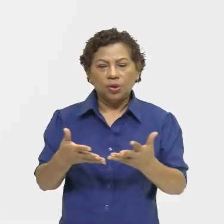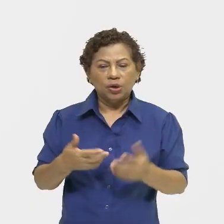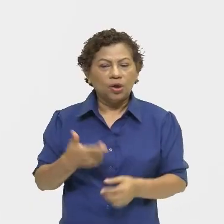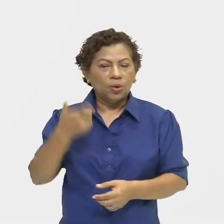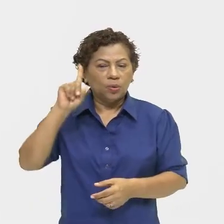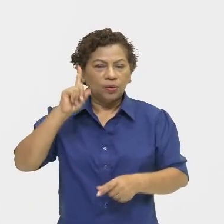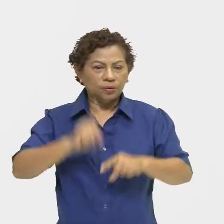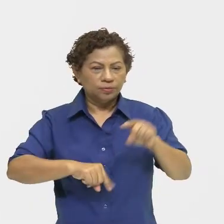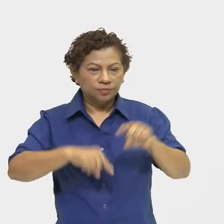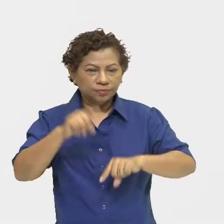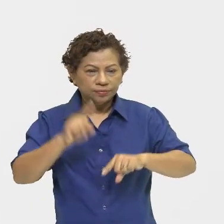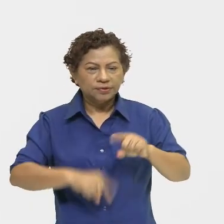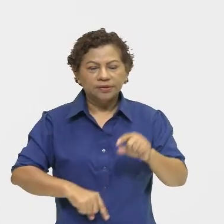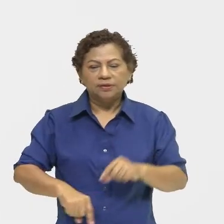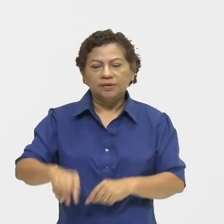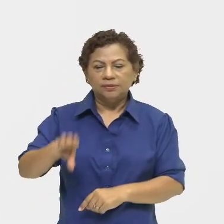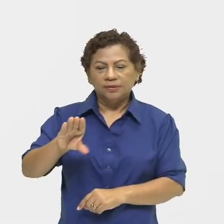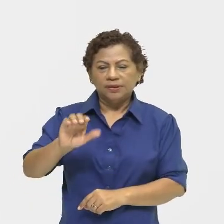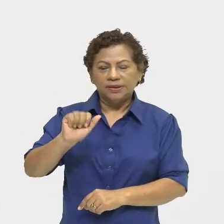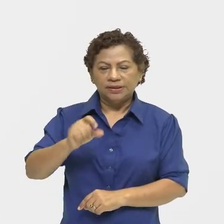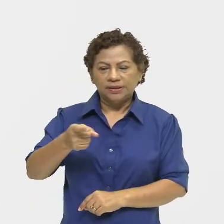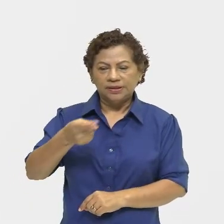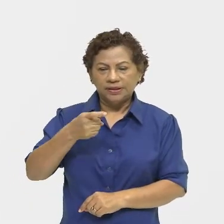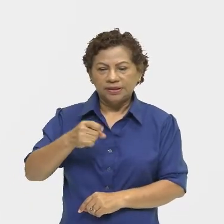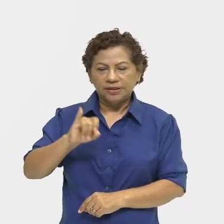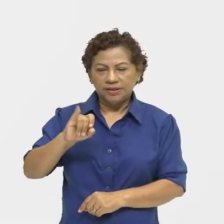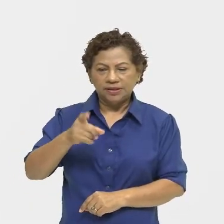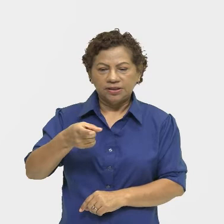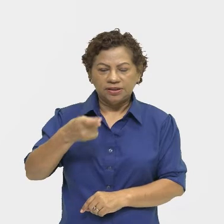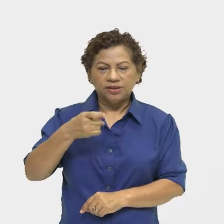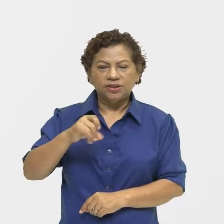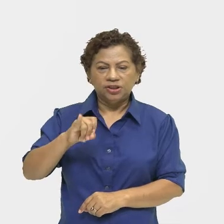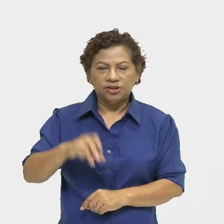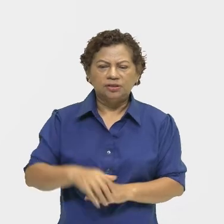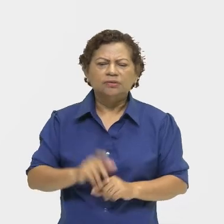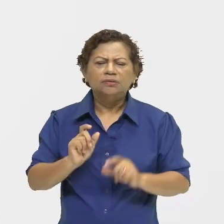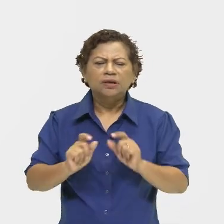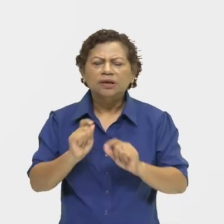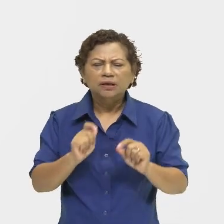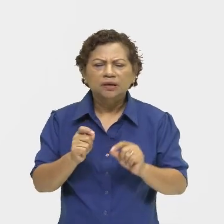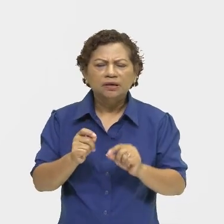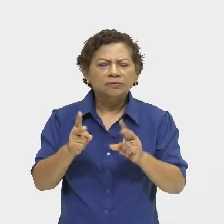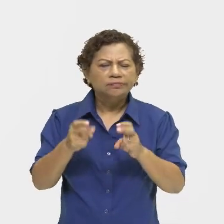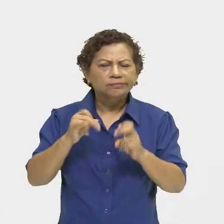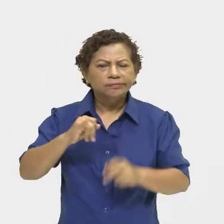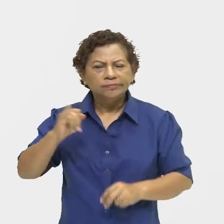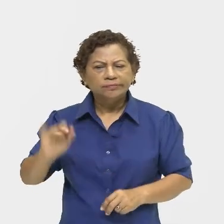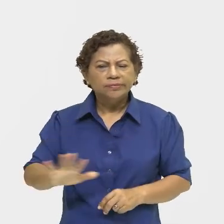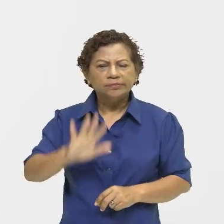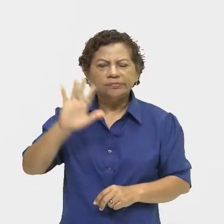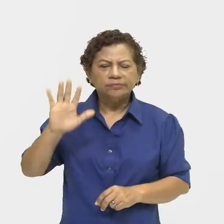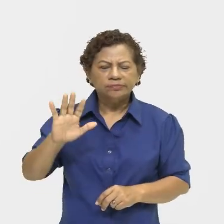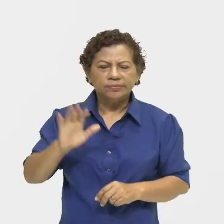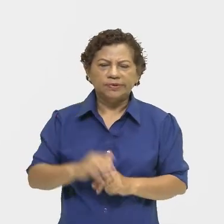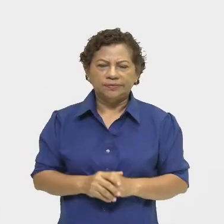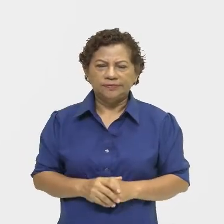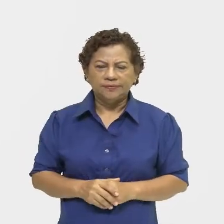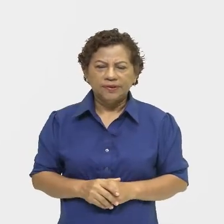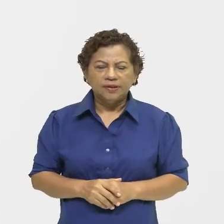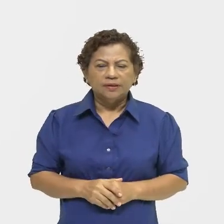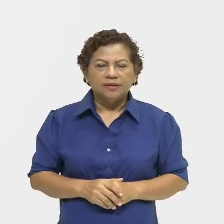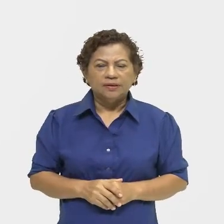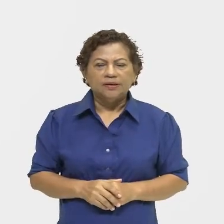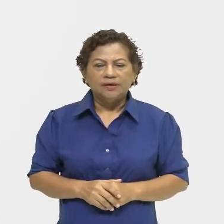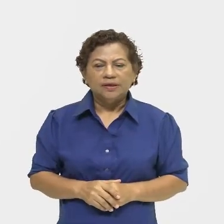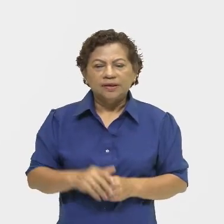ele acompanha lá na hora que a gente toca o berimbau. O cachixi é um instrumento de percussão que